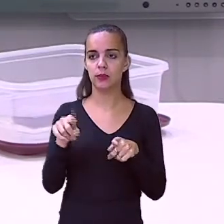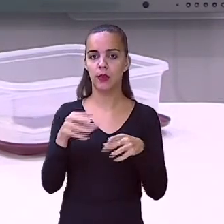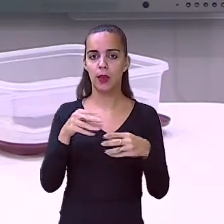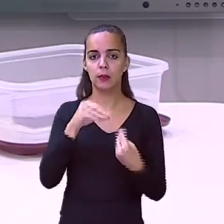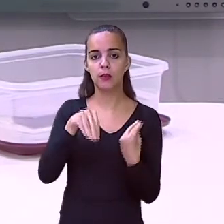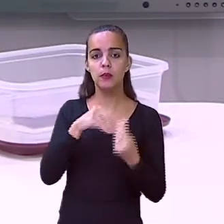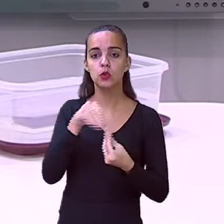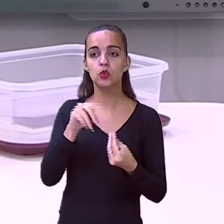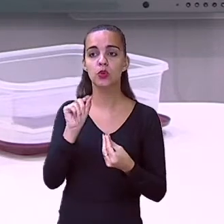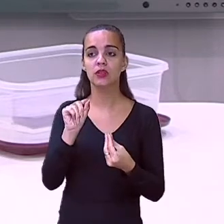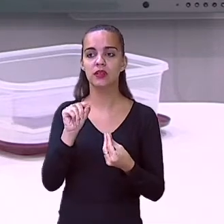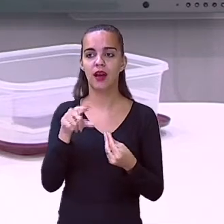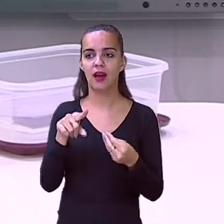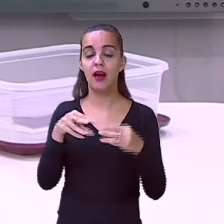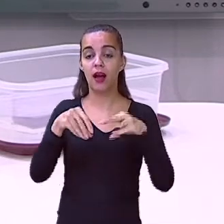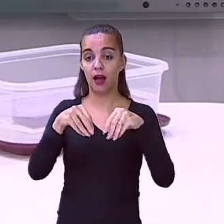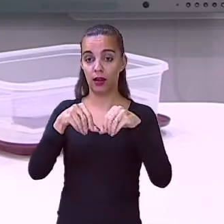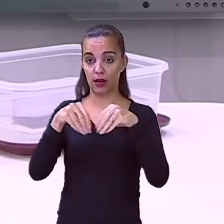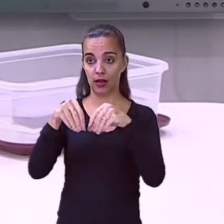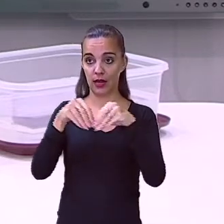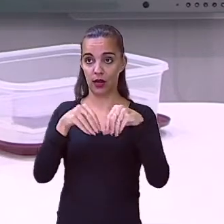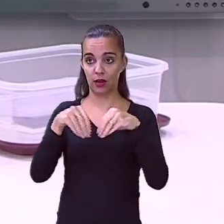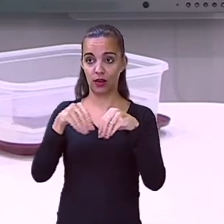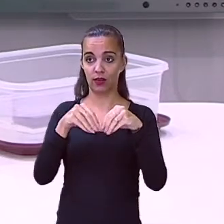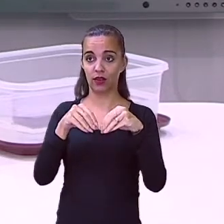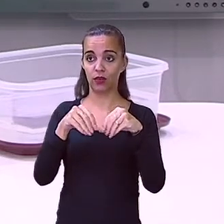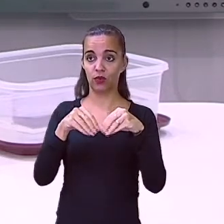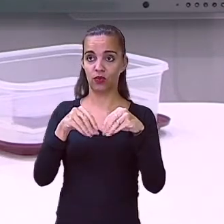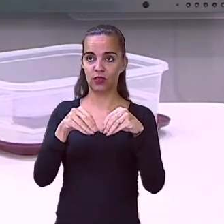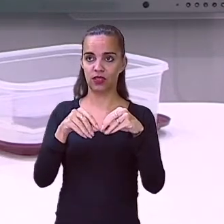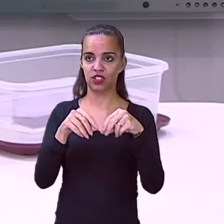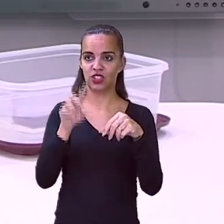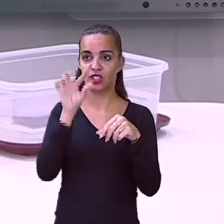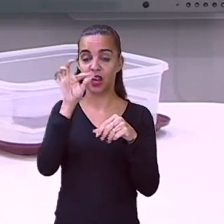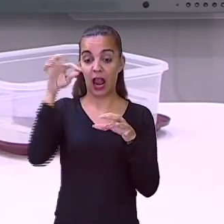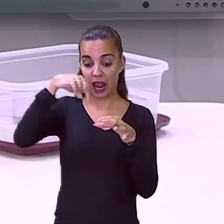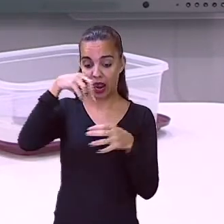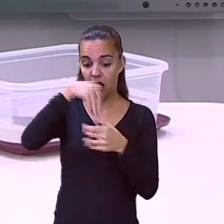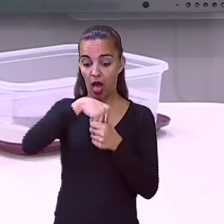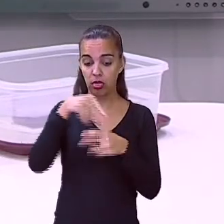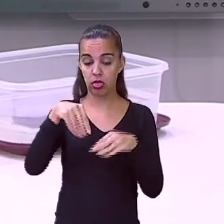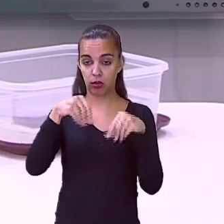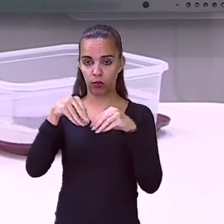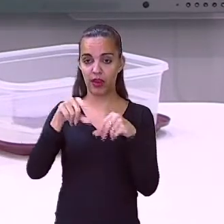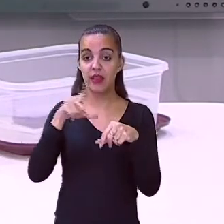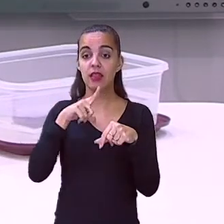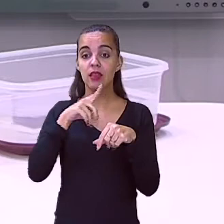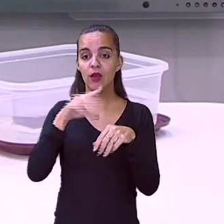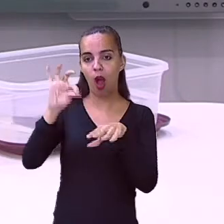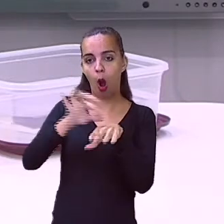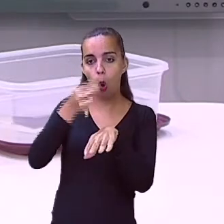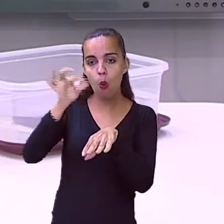mistura de areia com alfinete de cabeça. Esse alfinete